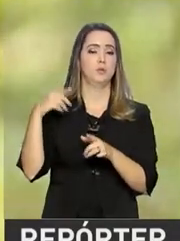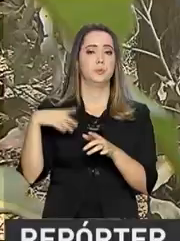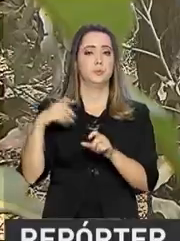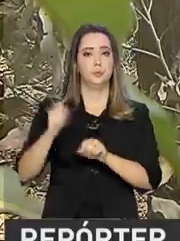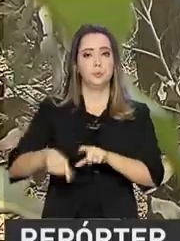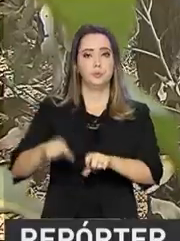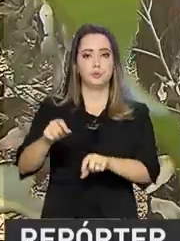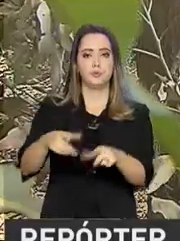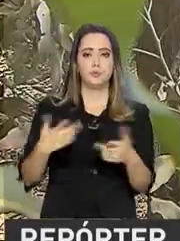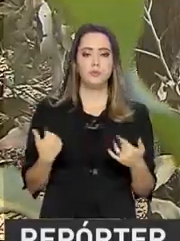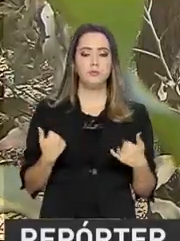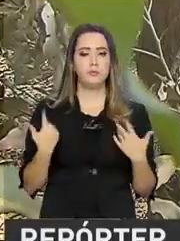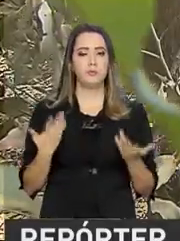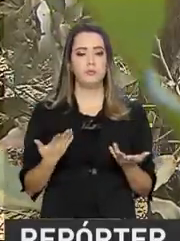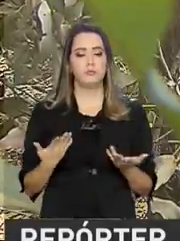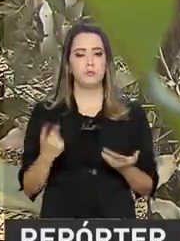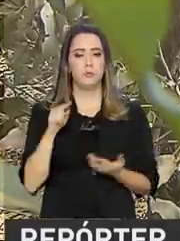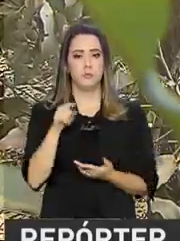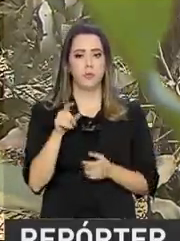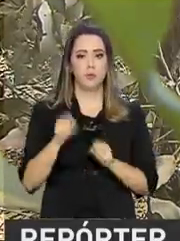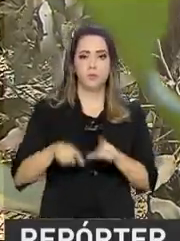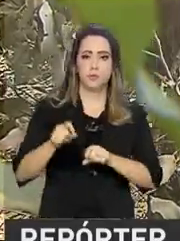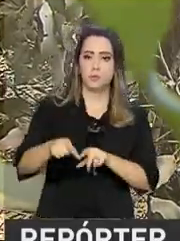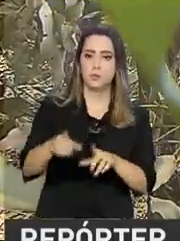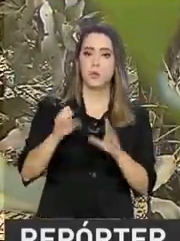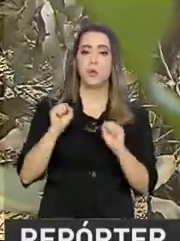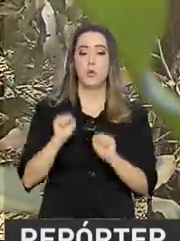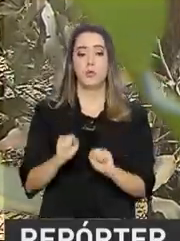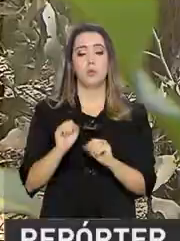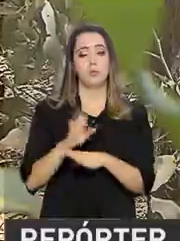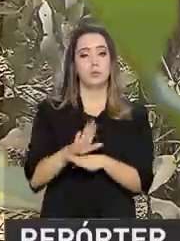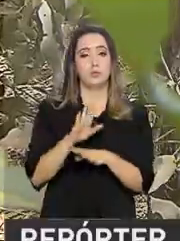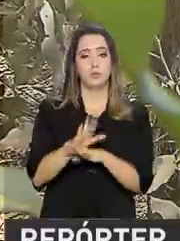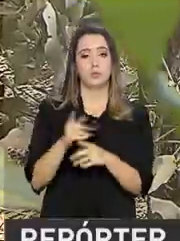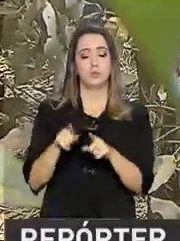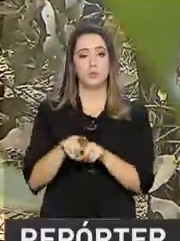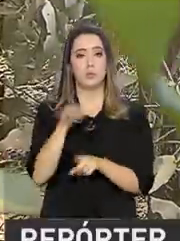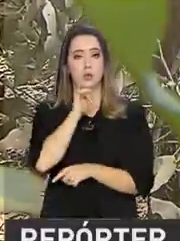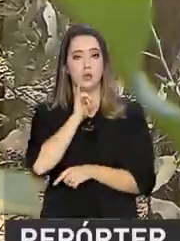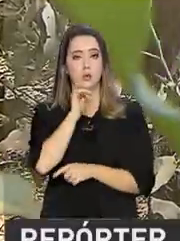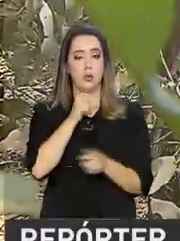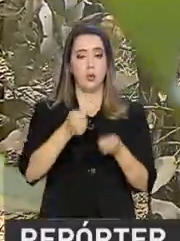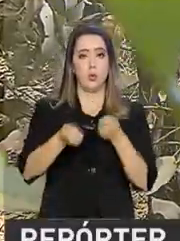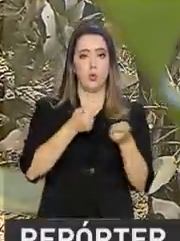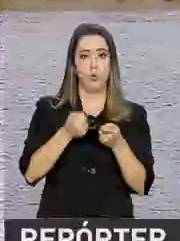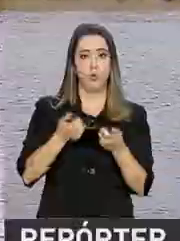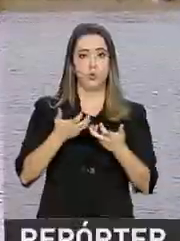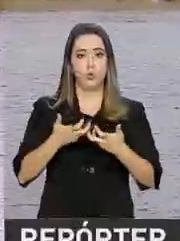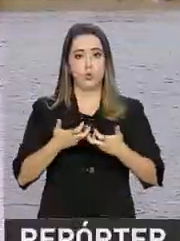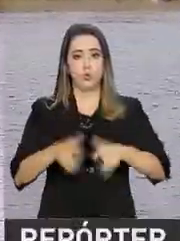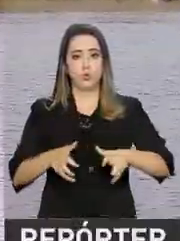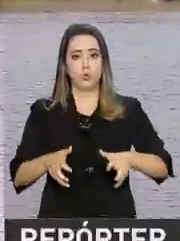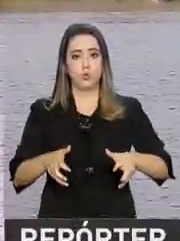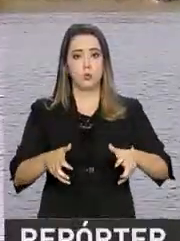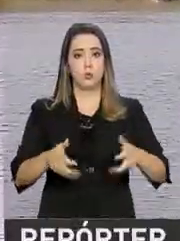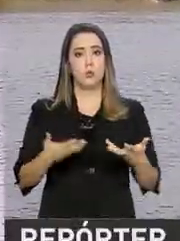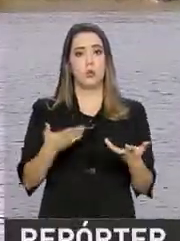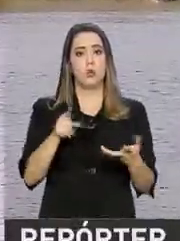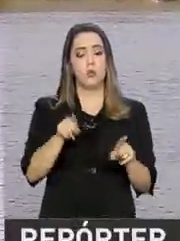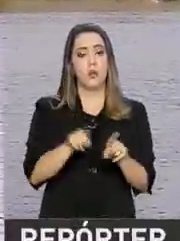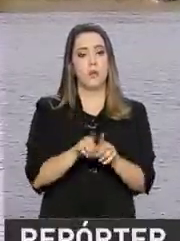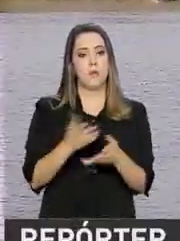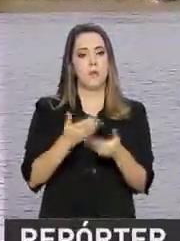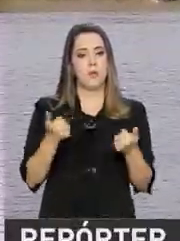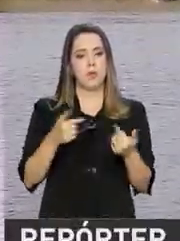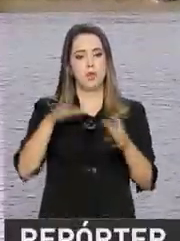adequado no cerrado o reflorestamento pode trazer benefícios como o controle da erosão a melhoria da capacidade